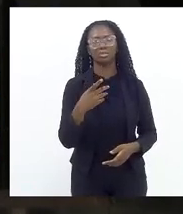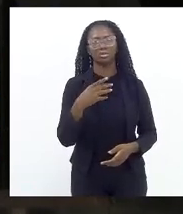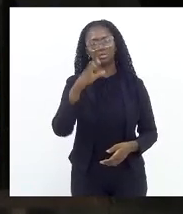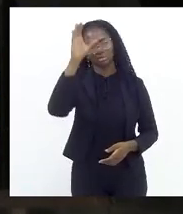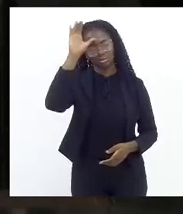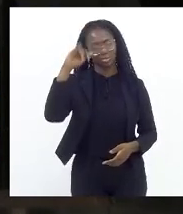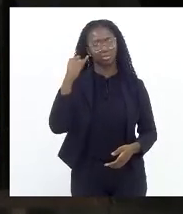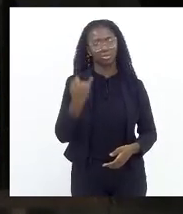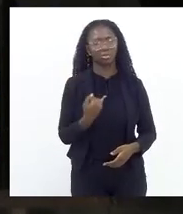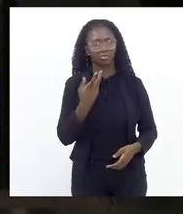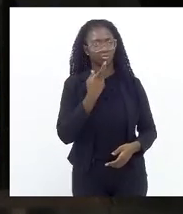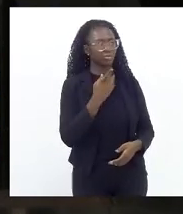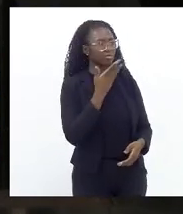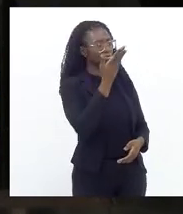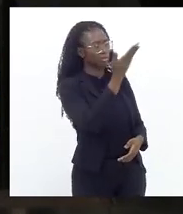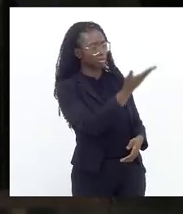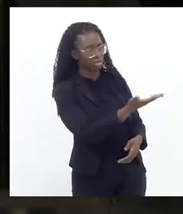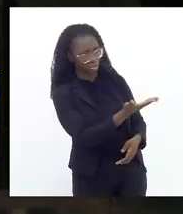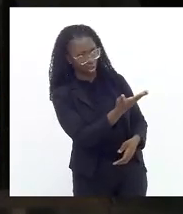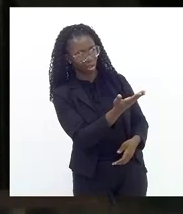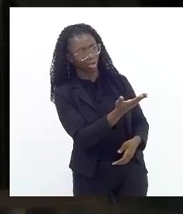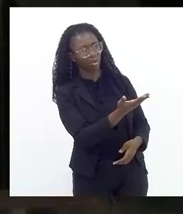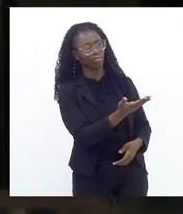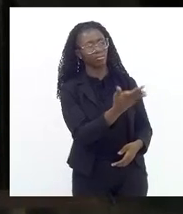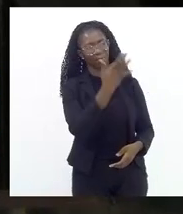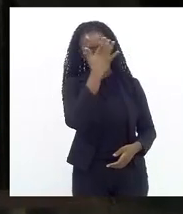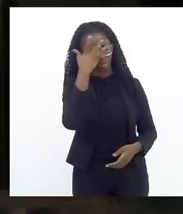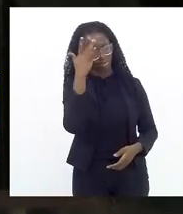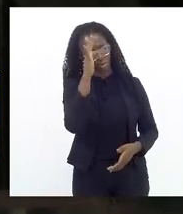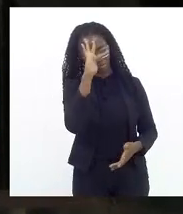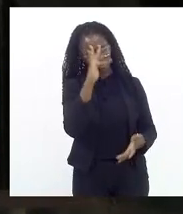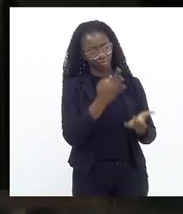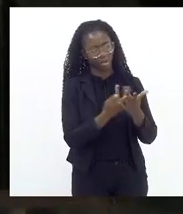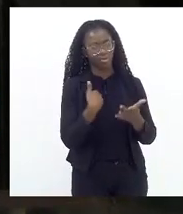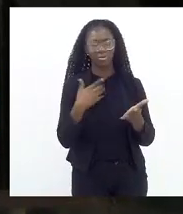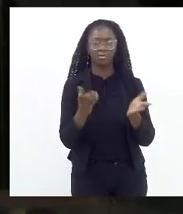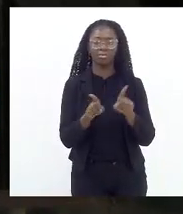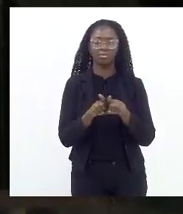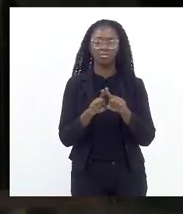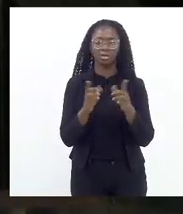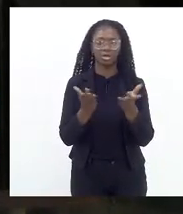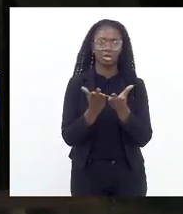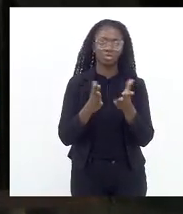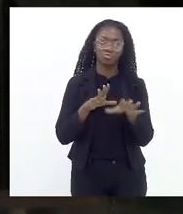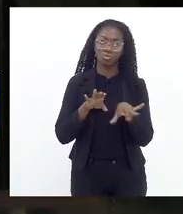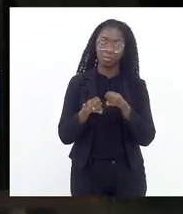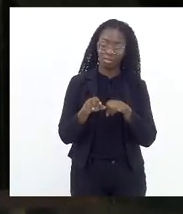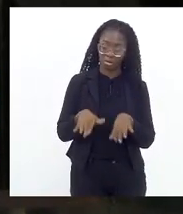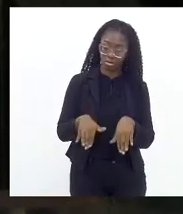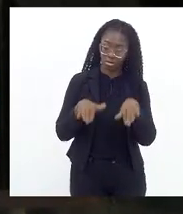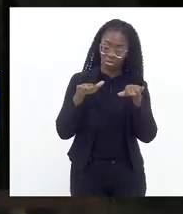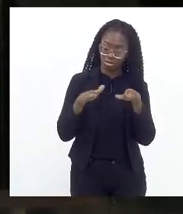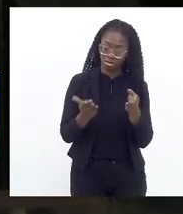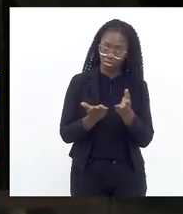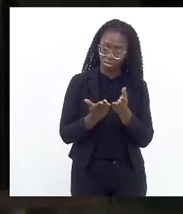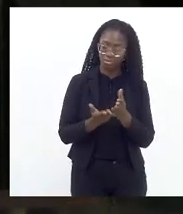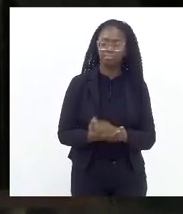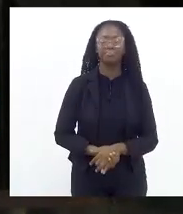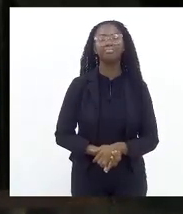me refiro a Vossa Excelência como alguém de fé, eu também sou cristão de formação, e digo que